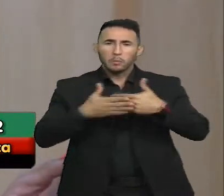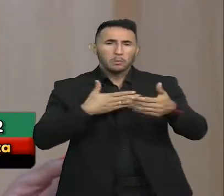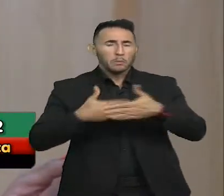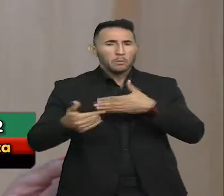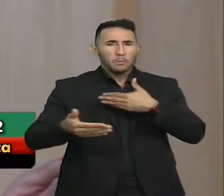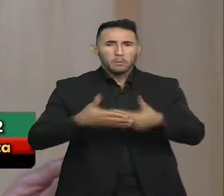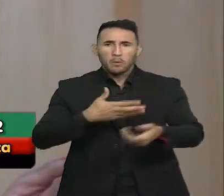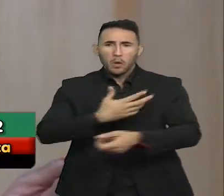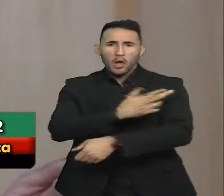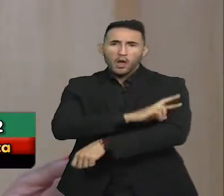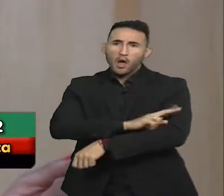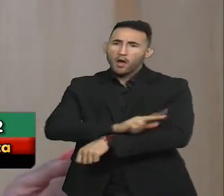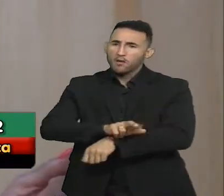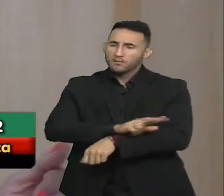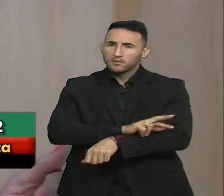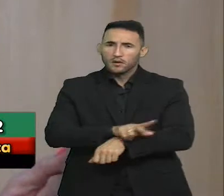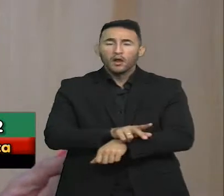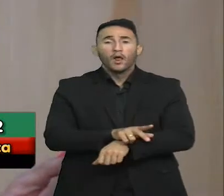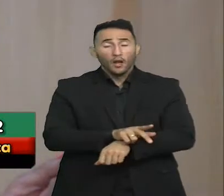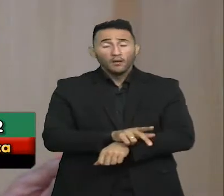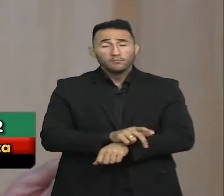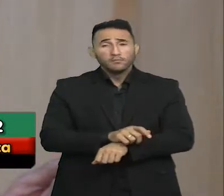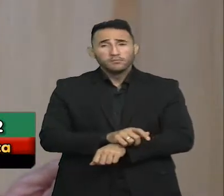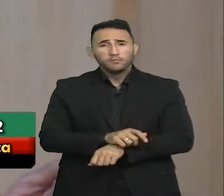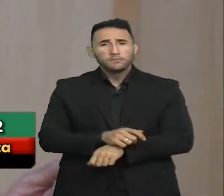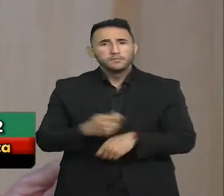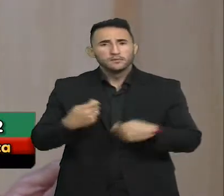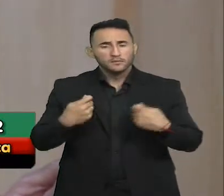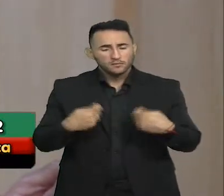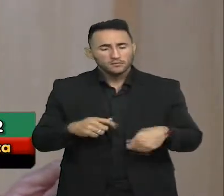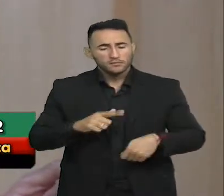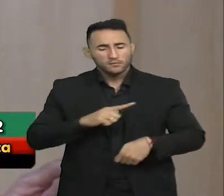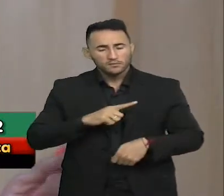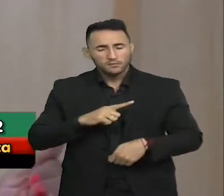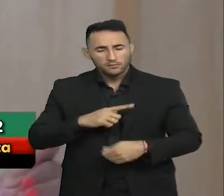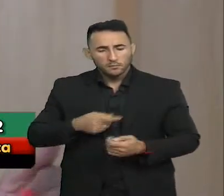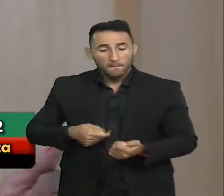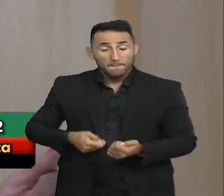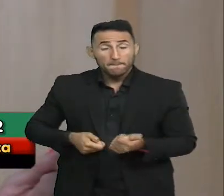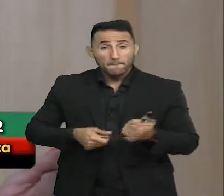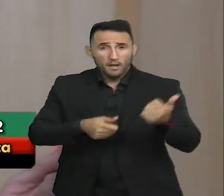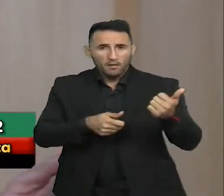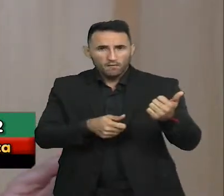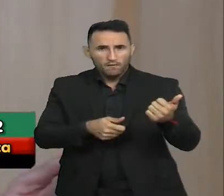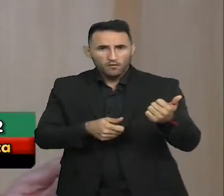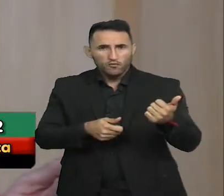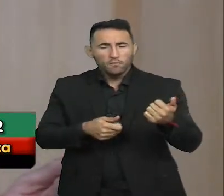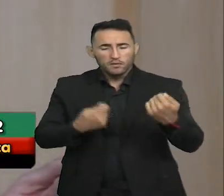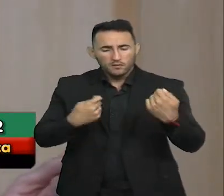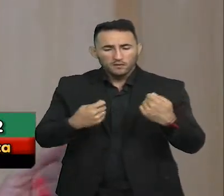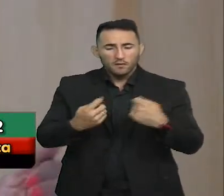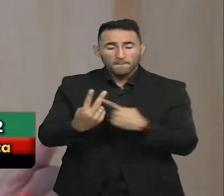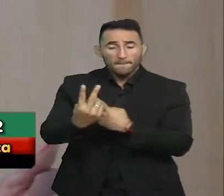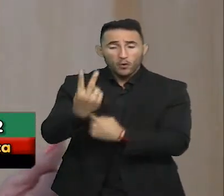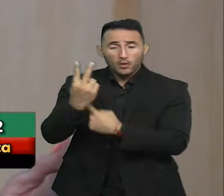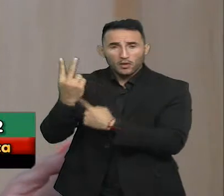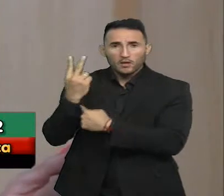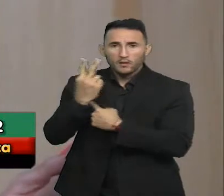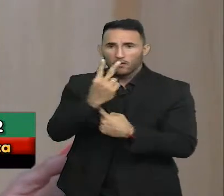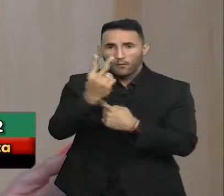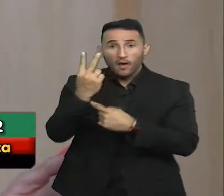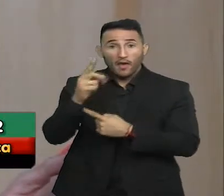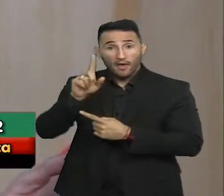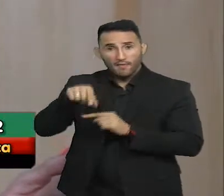pertença racial, que elas sejam beneficiadas, que elas sejam protegidas. E esta